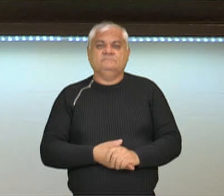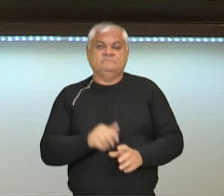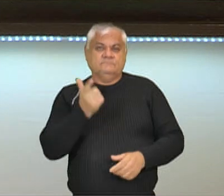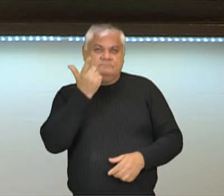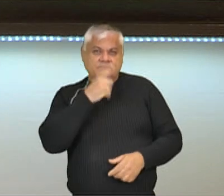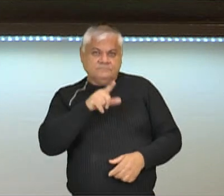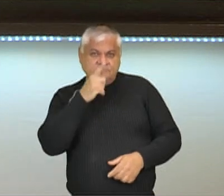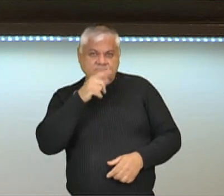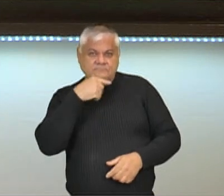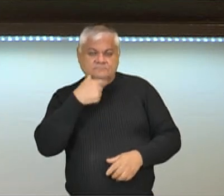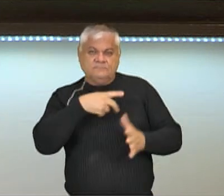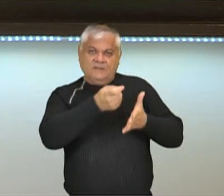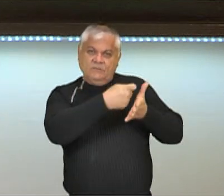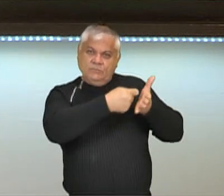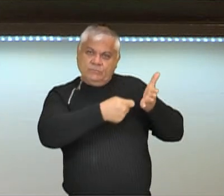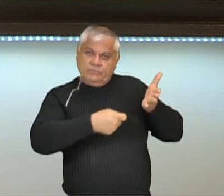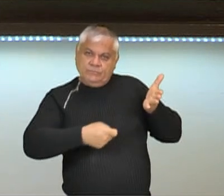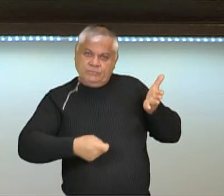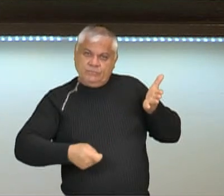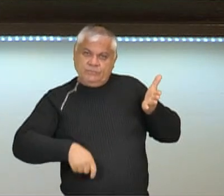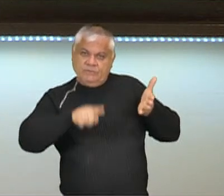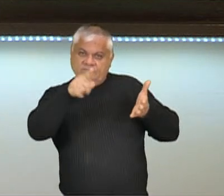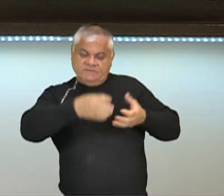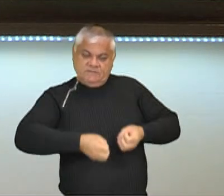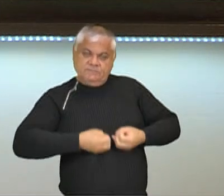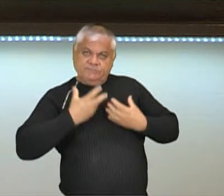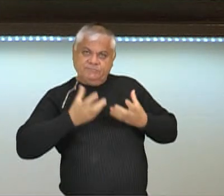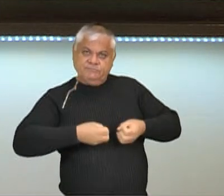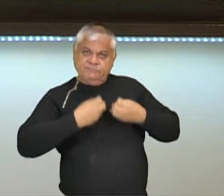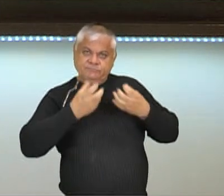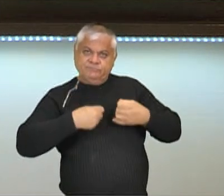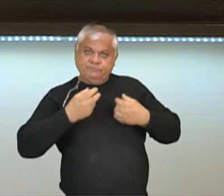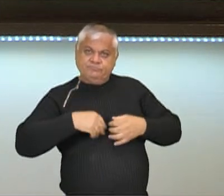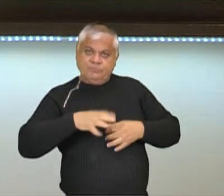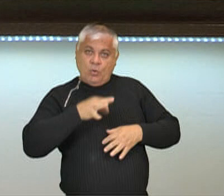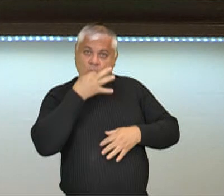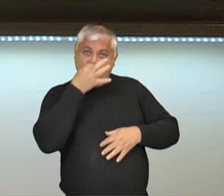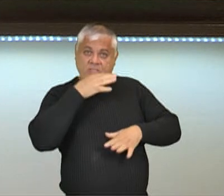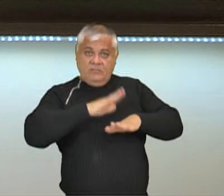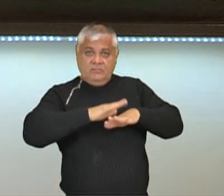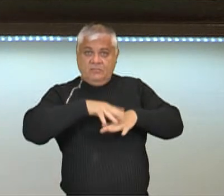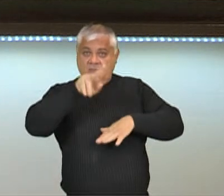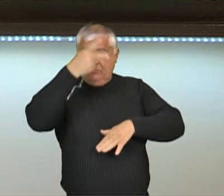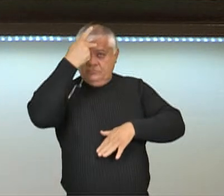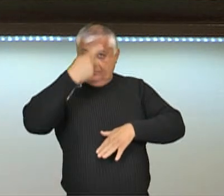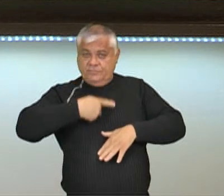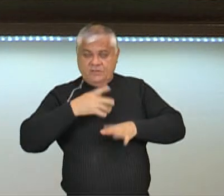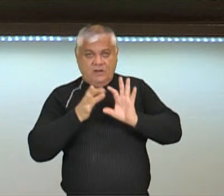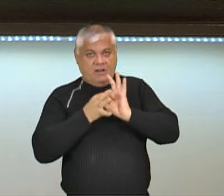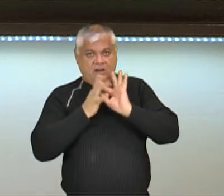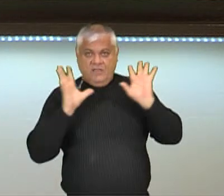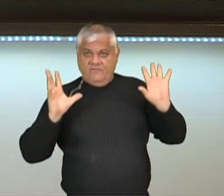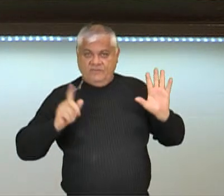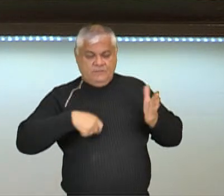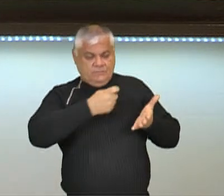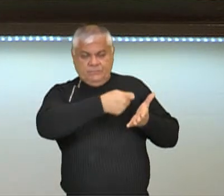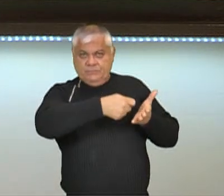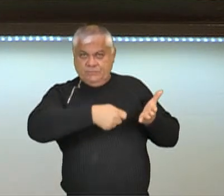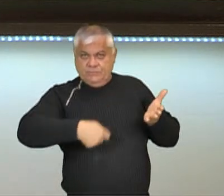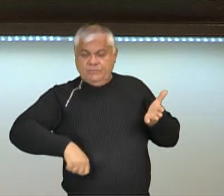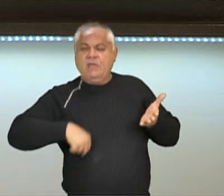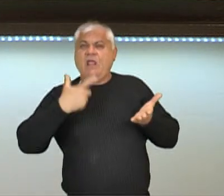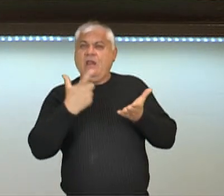Conseguiu formular o seu texto com as suas ideias, com a sua opinião, com as suas indicações, né, de livro que você leu, que